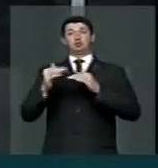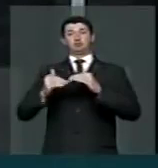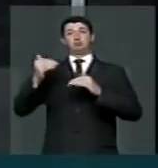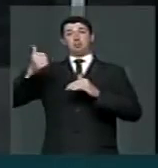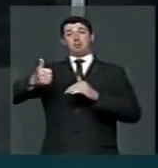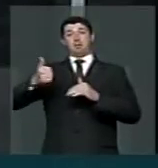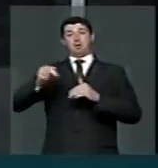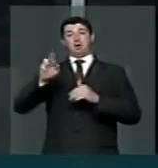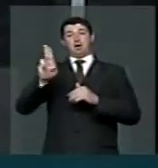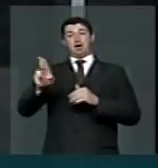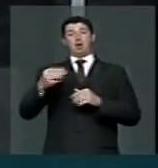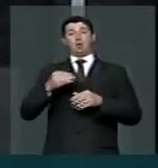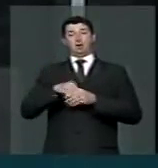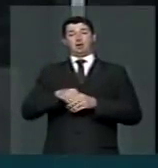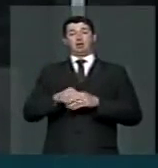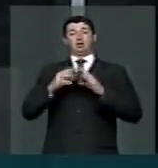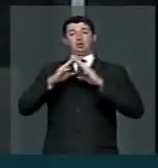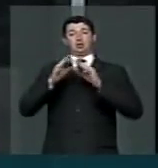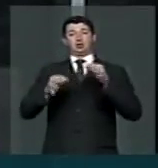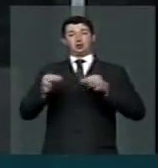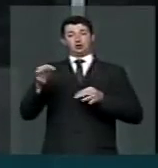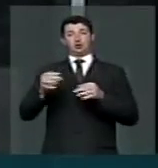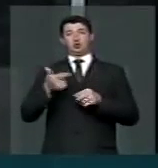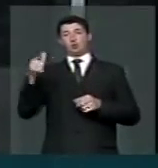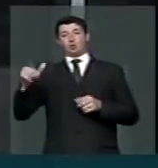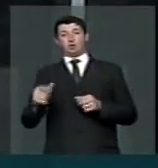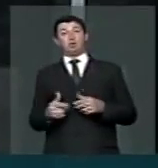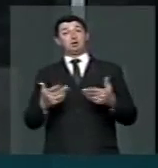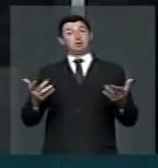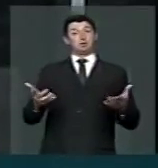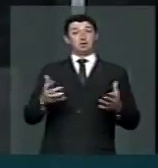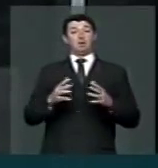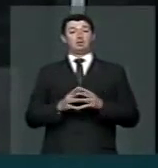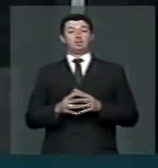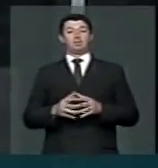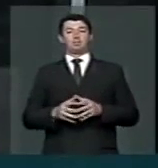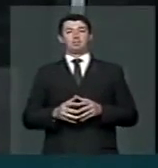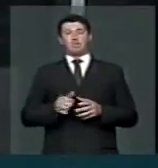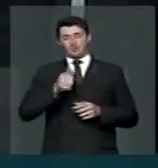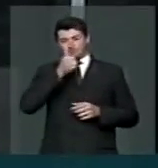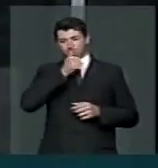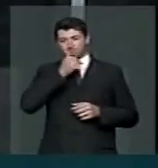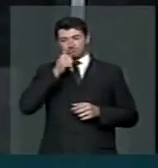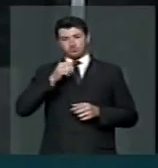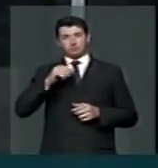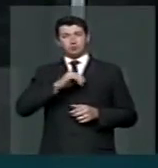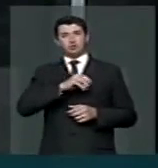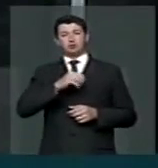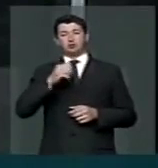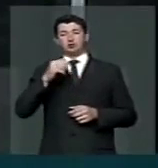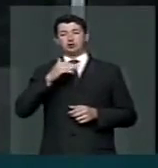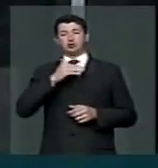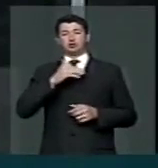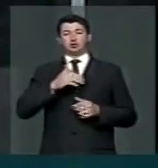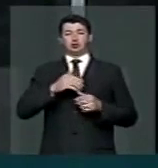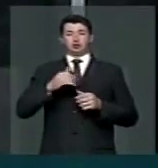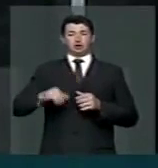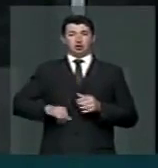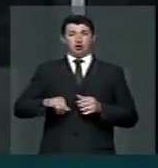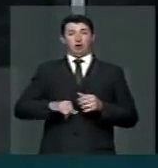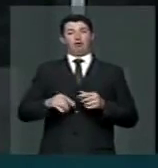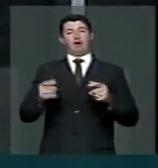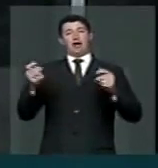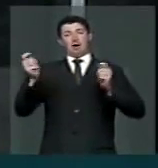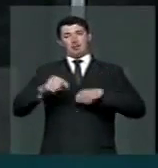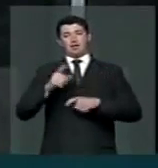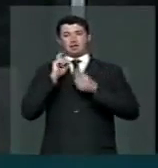primeiro grau nos tribunais, de outro lado. Dessa maneira, sacrifica-se a eficiência administrativa. Não